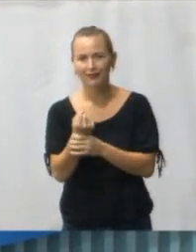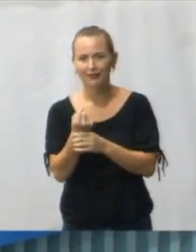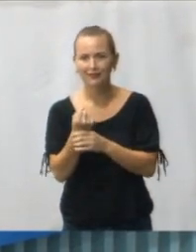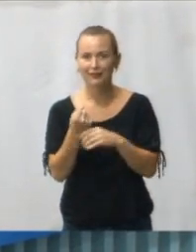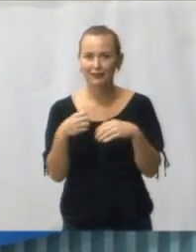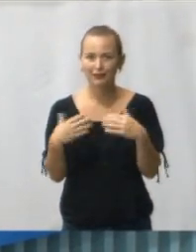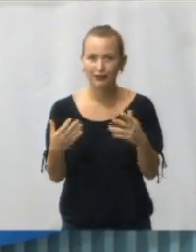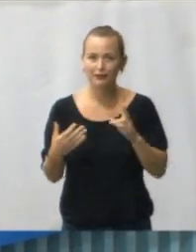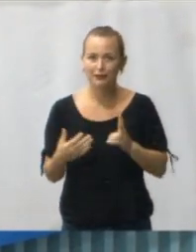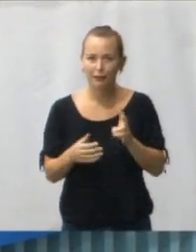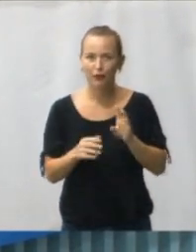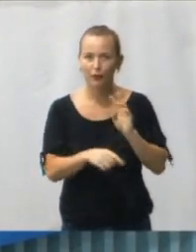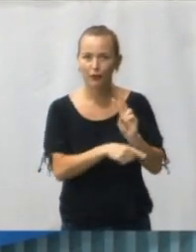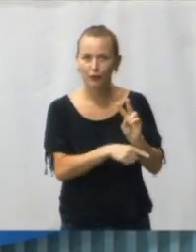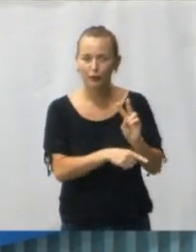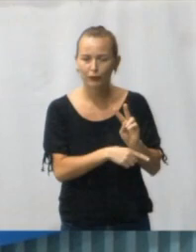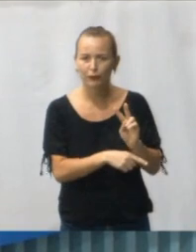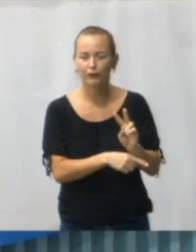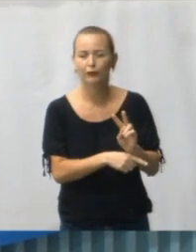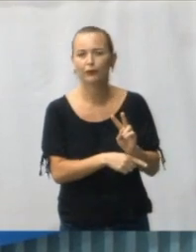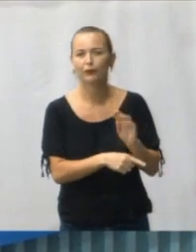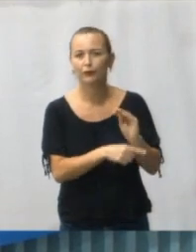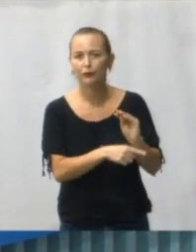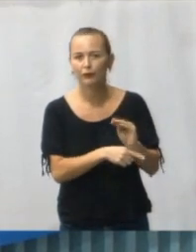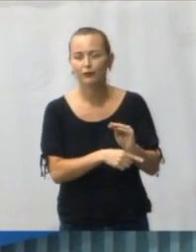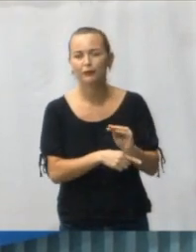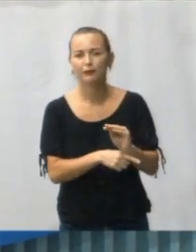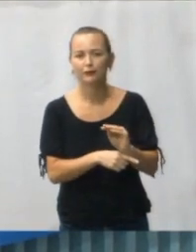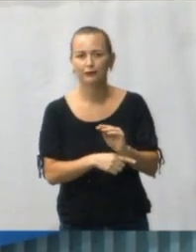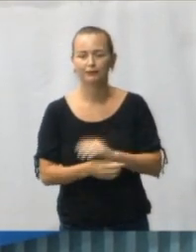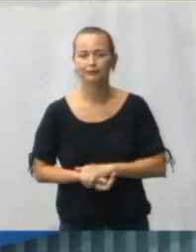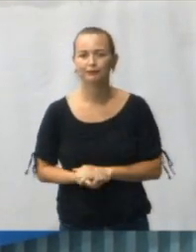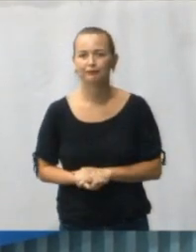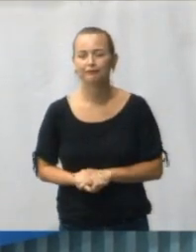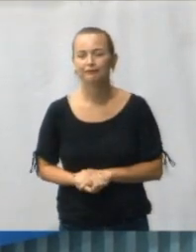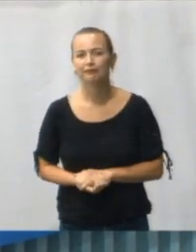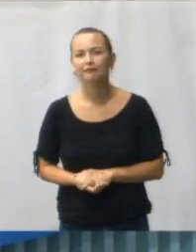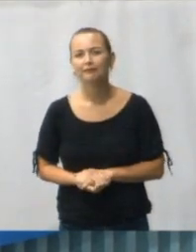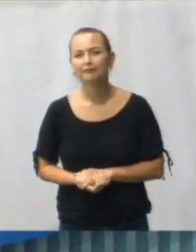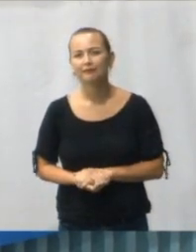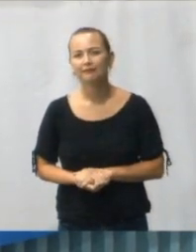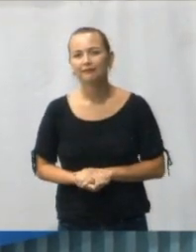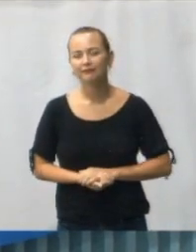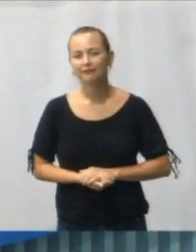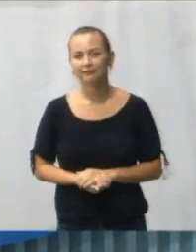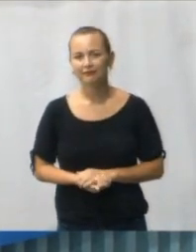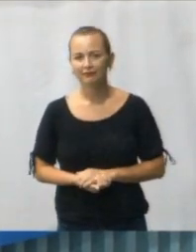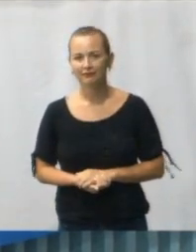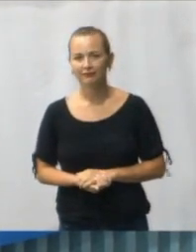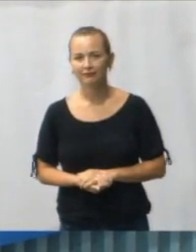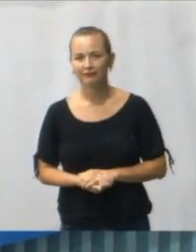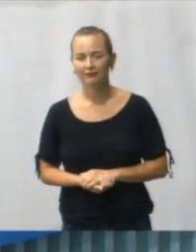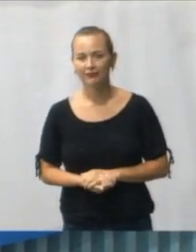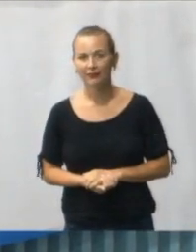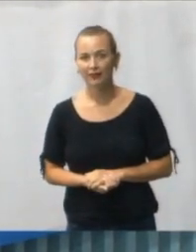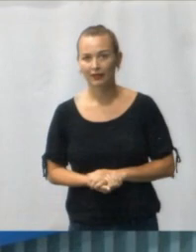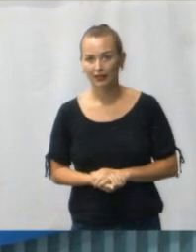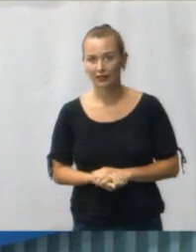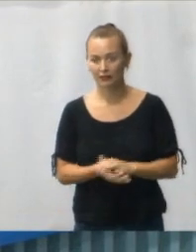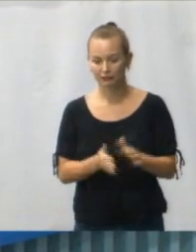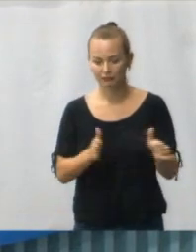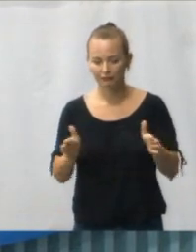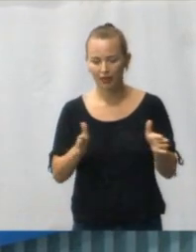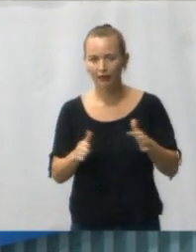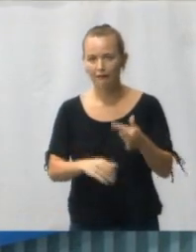que hoje estão nessa posição de estarem liderando a nossa guarda municipal, porque mesmo durante as férias agora de janeiro,